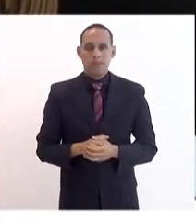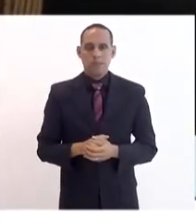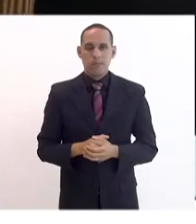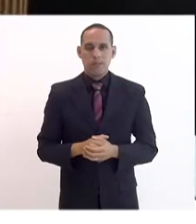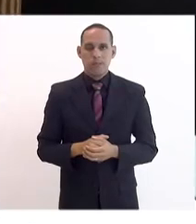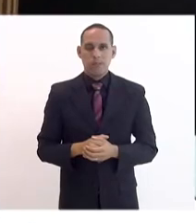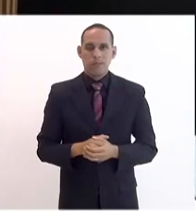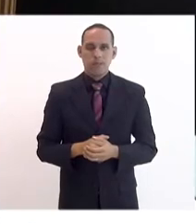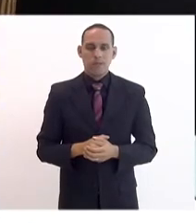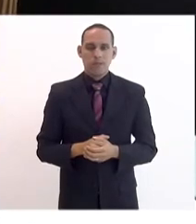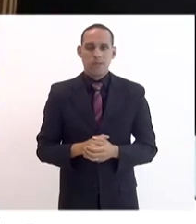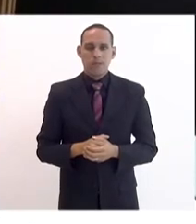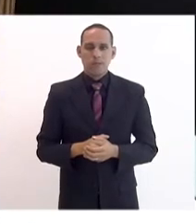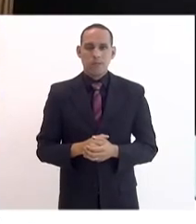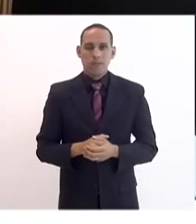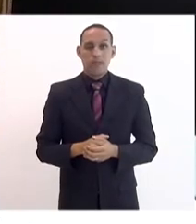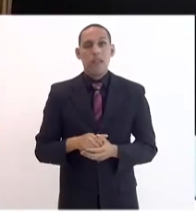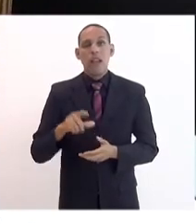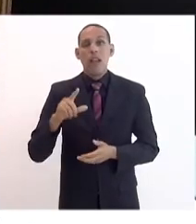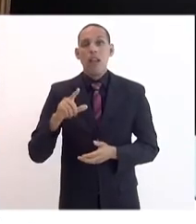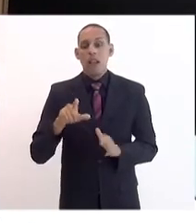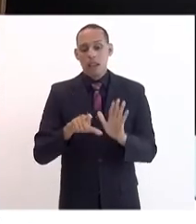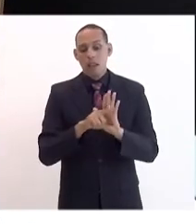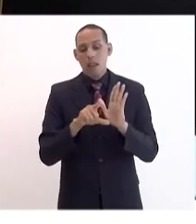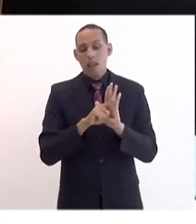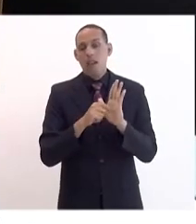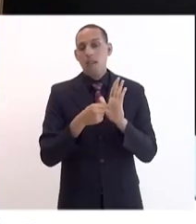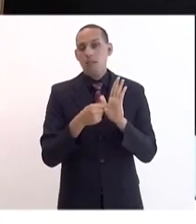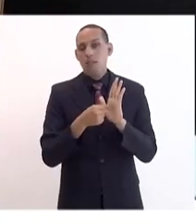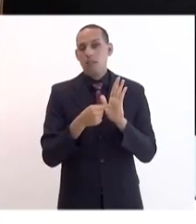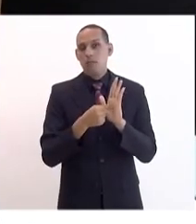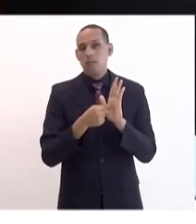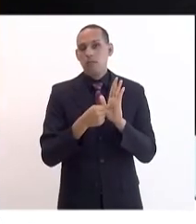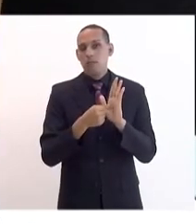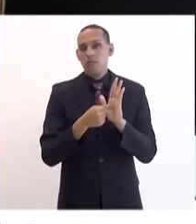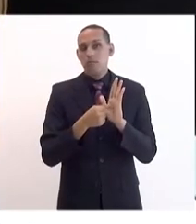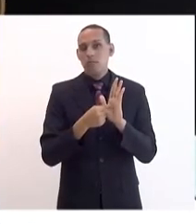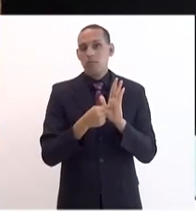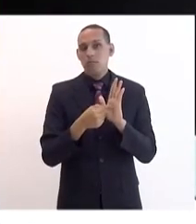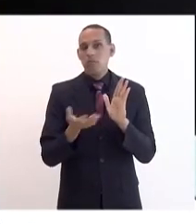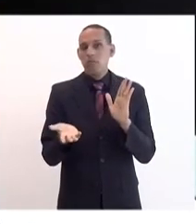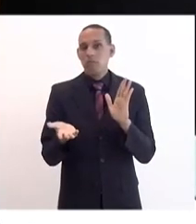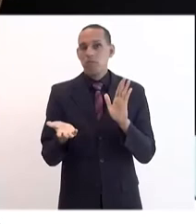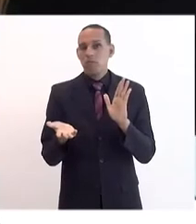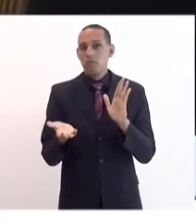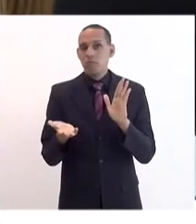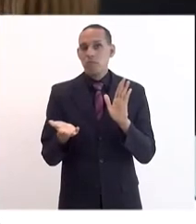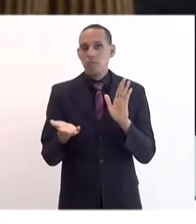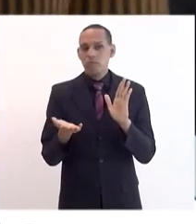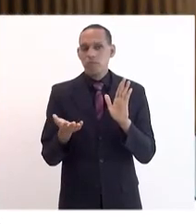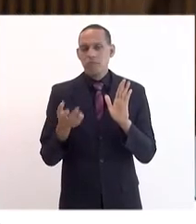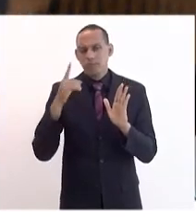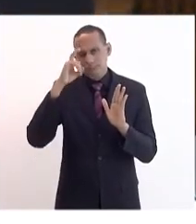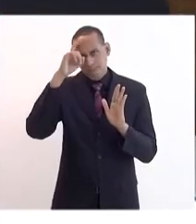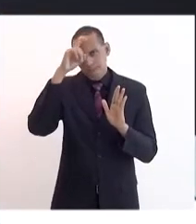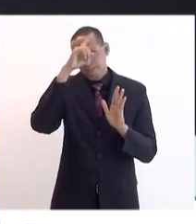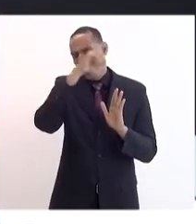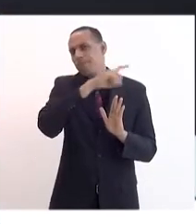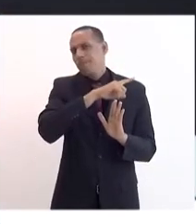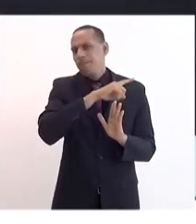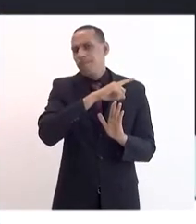E é um dispositivo, uma lei absolutamente complexa, né?